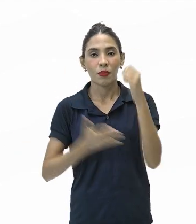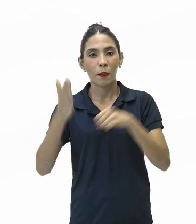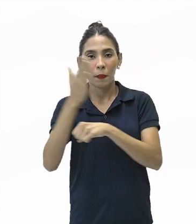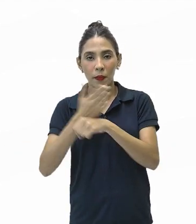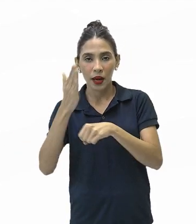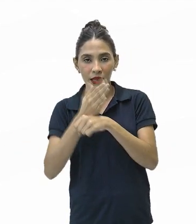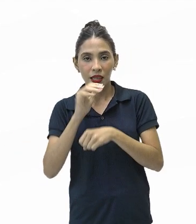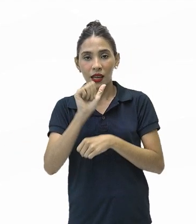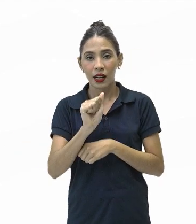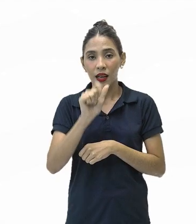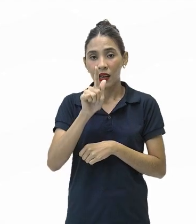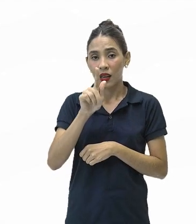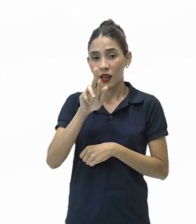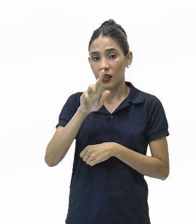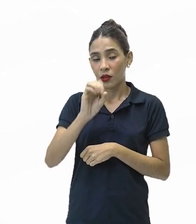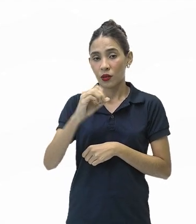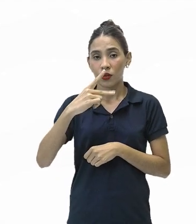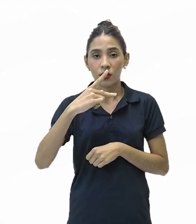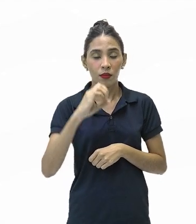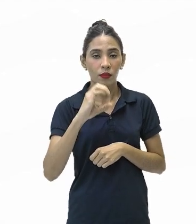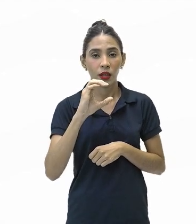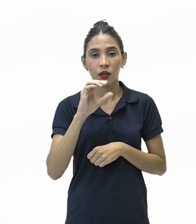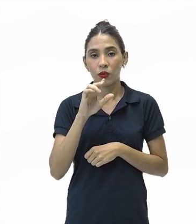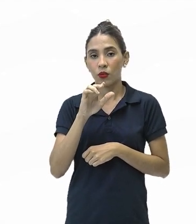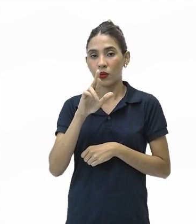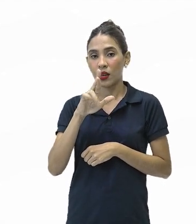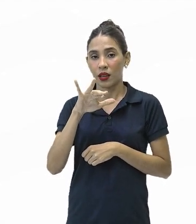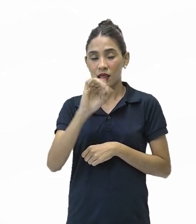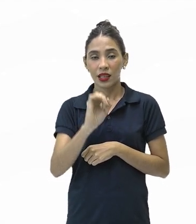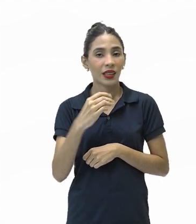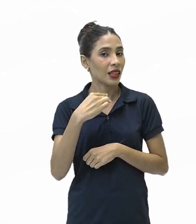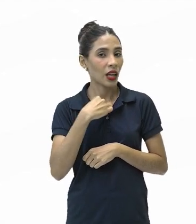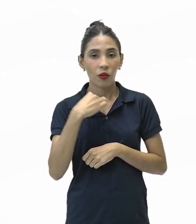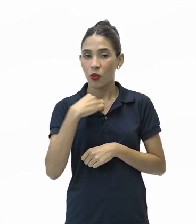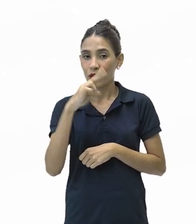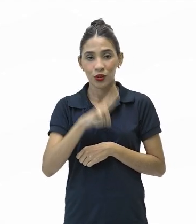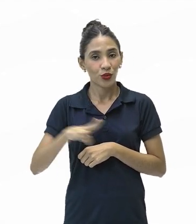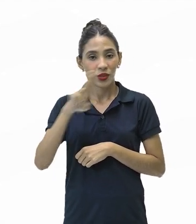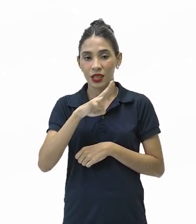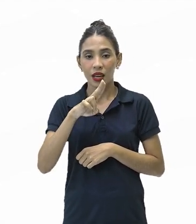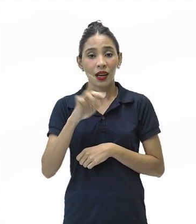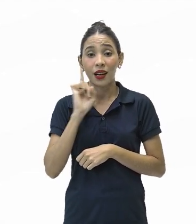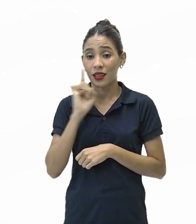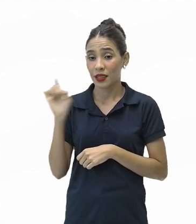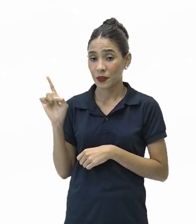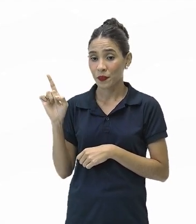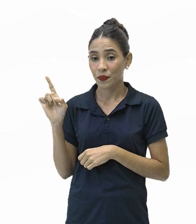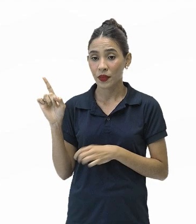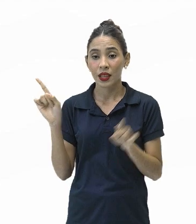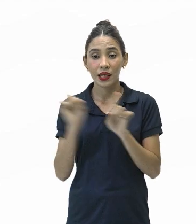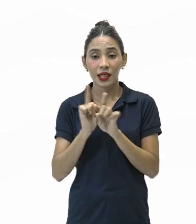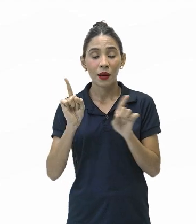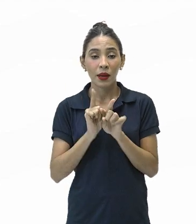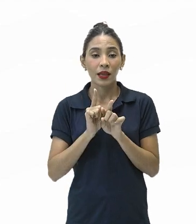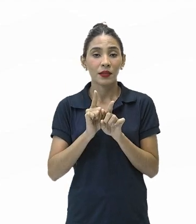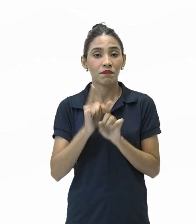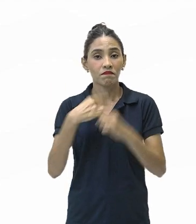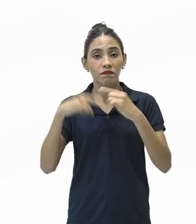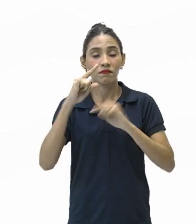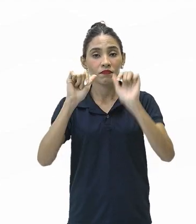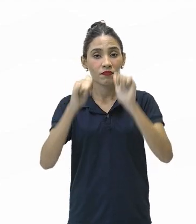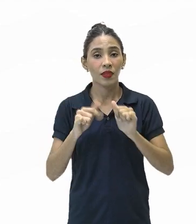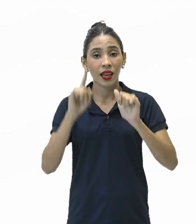atividades agropecuárias, né? Não deve ser feito o uso dessas atividades. A sua recuperação